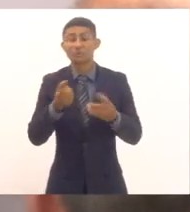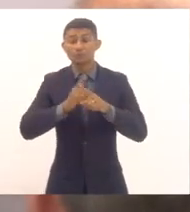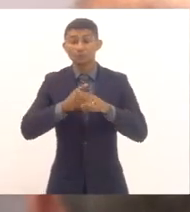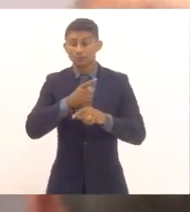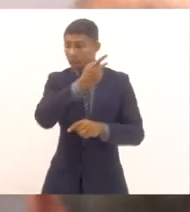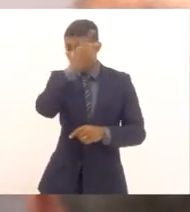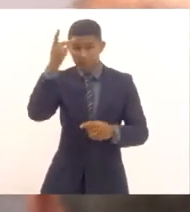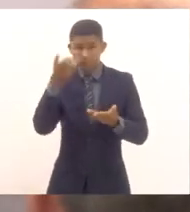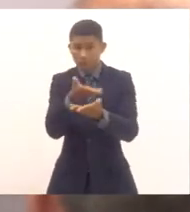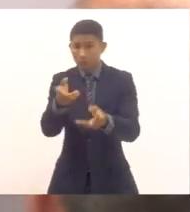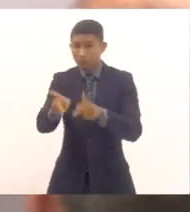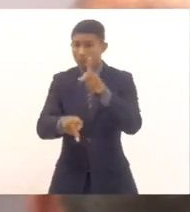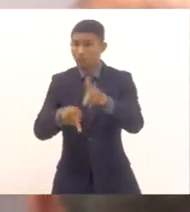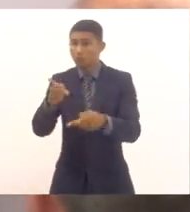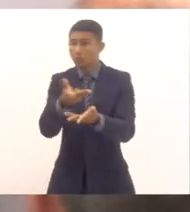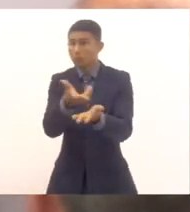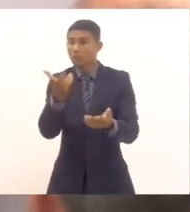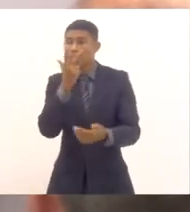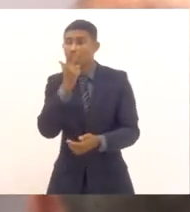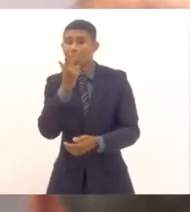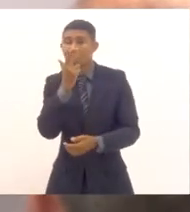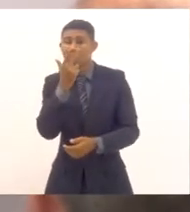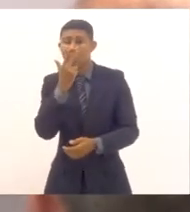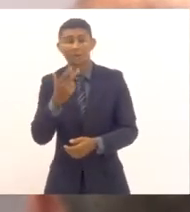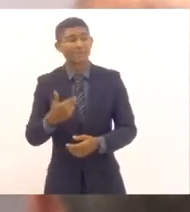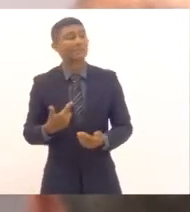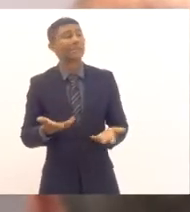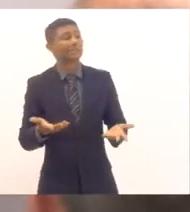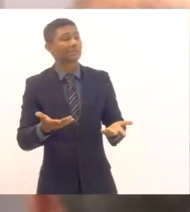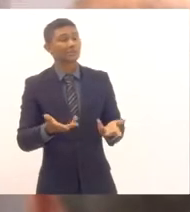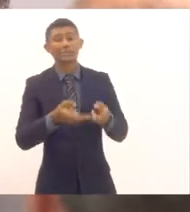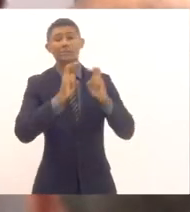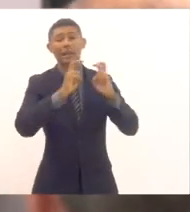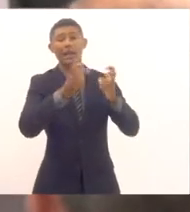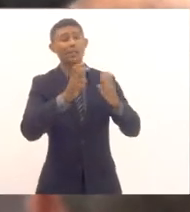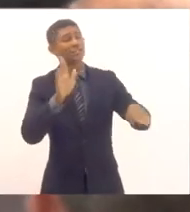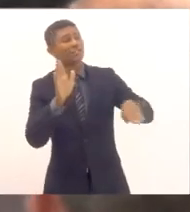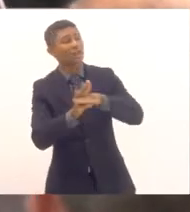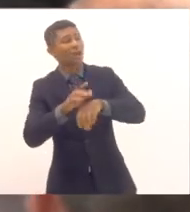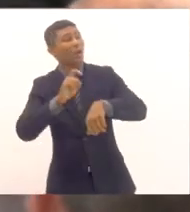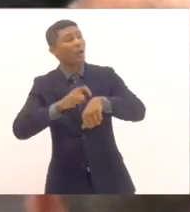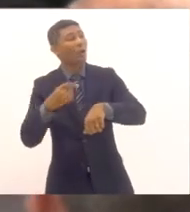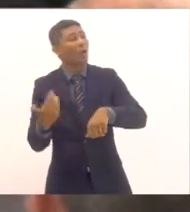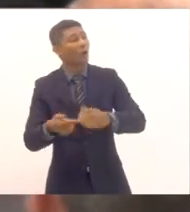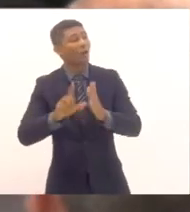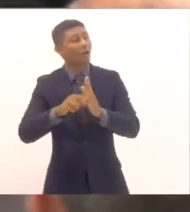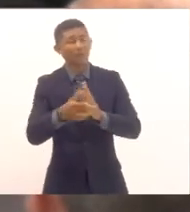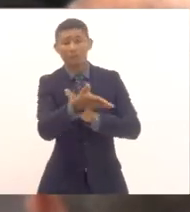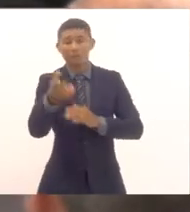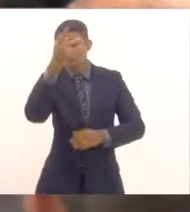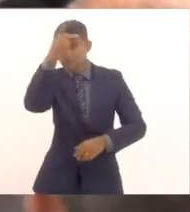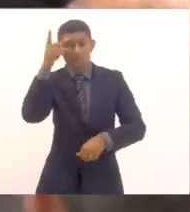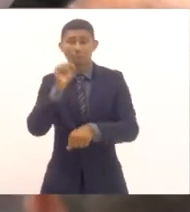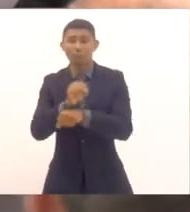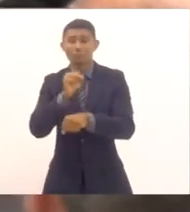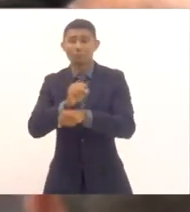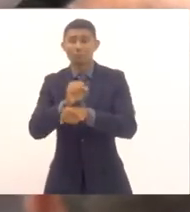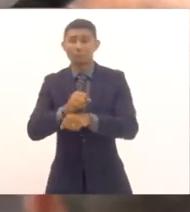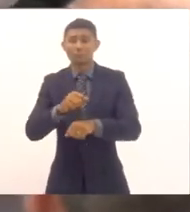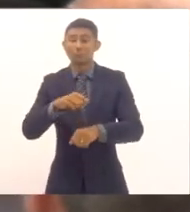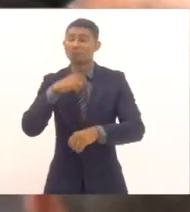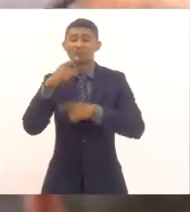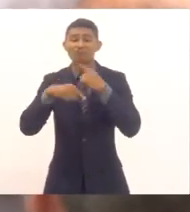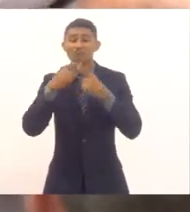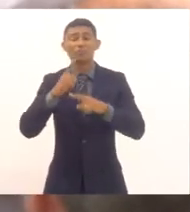mercê do horário que chega de acordo com a sinalização e que não funciona porque teve furto de cabo e que uma